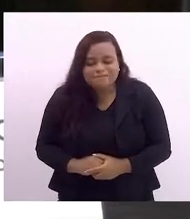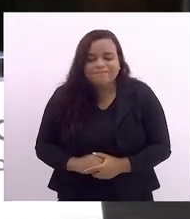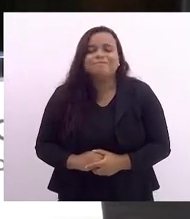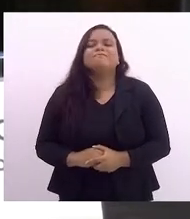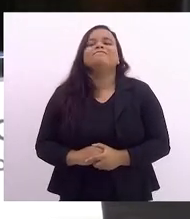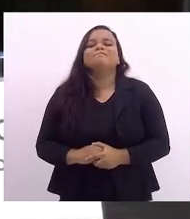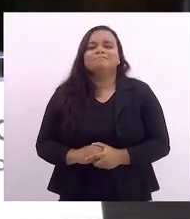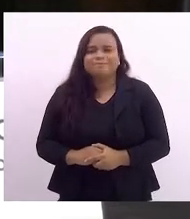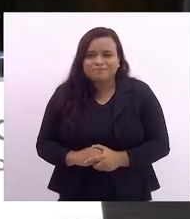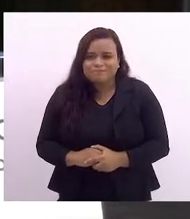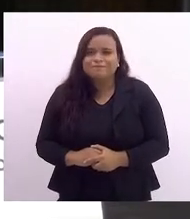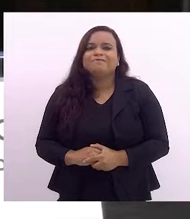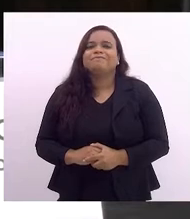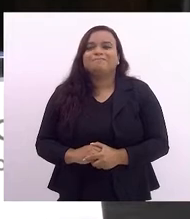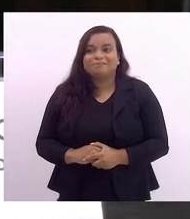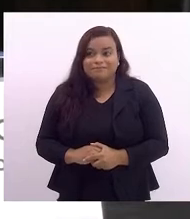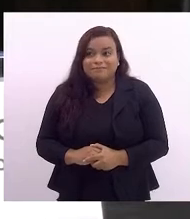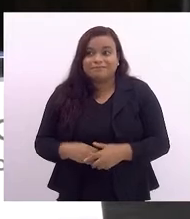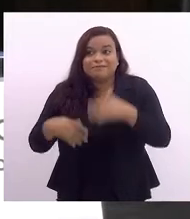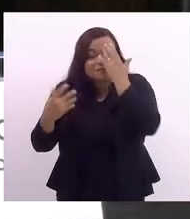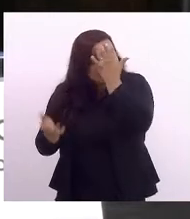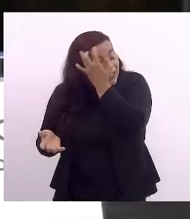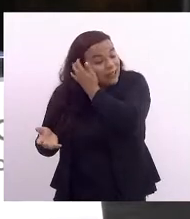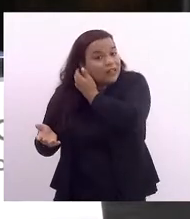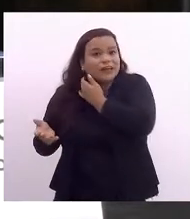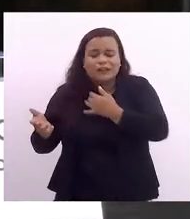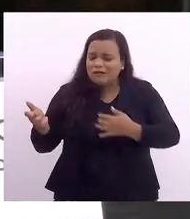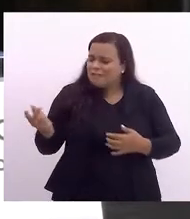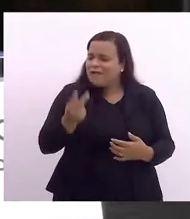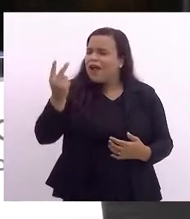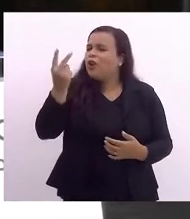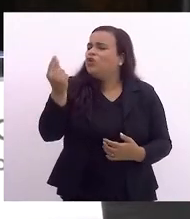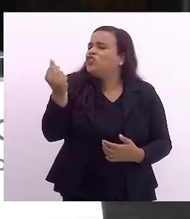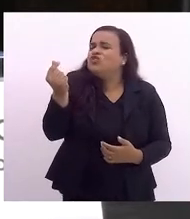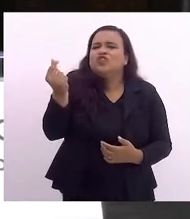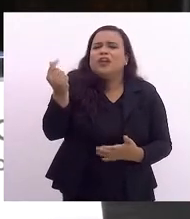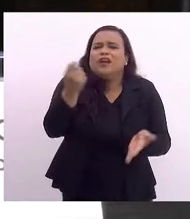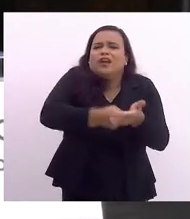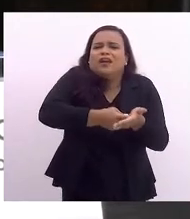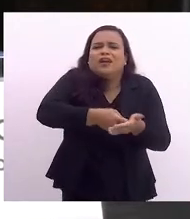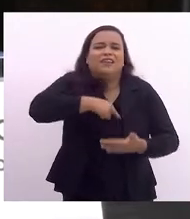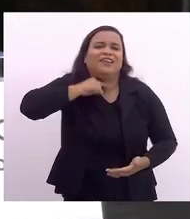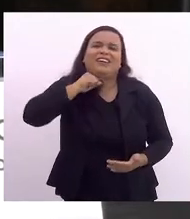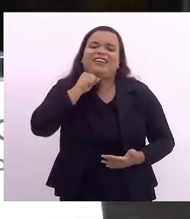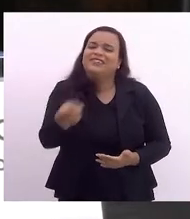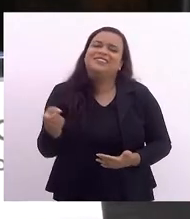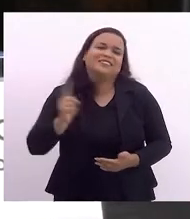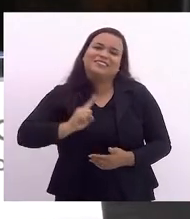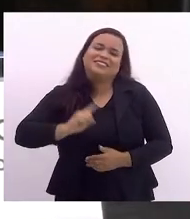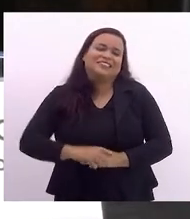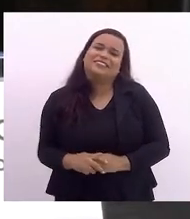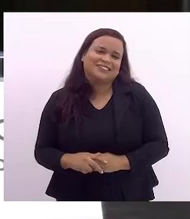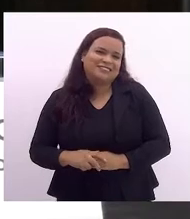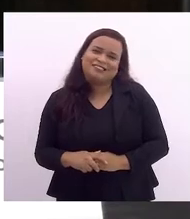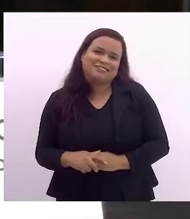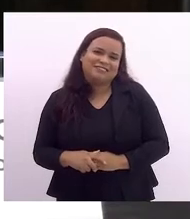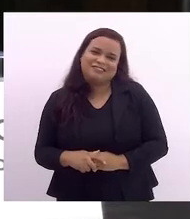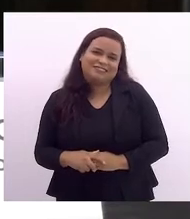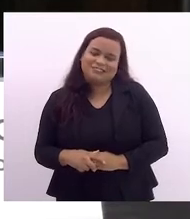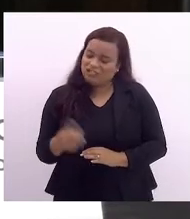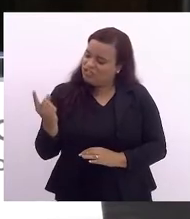né? E não existe valor monetário que pague isso. Em meio a